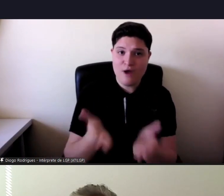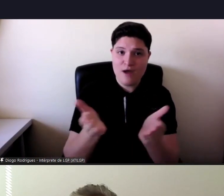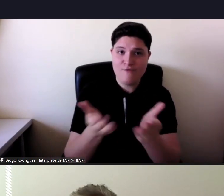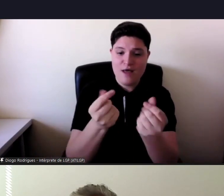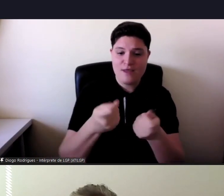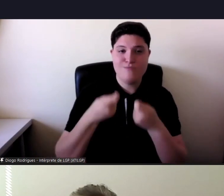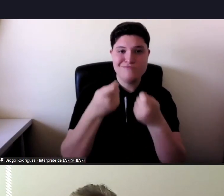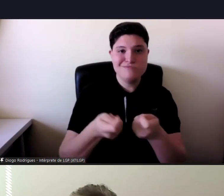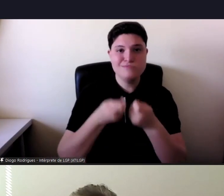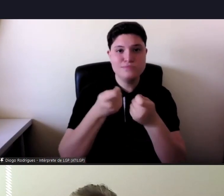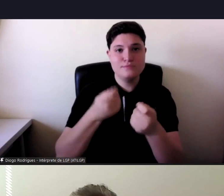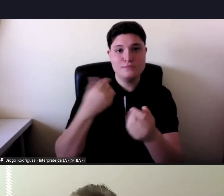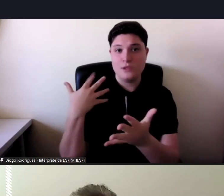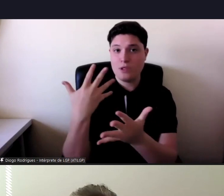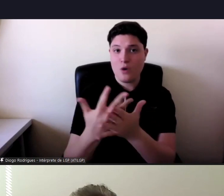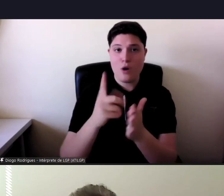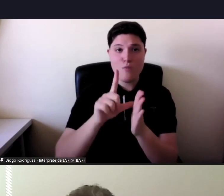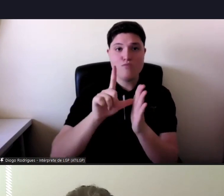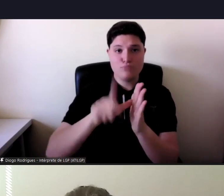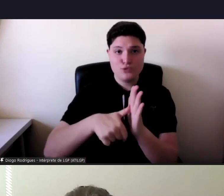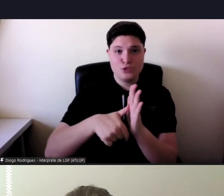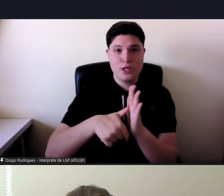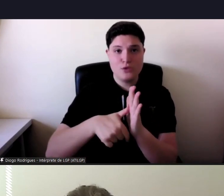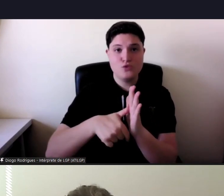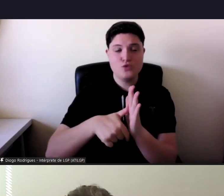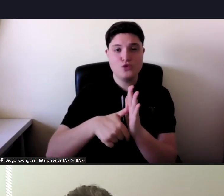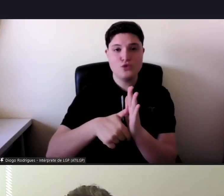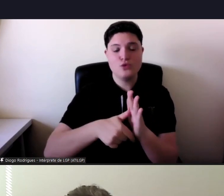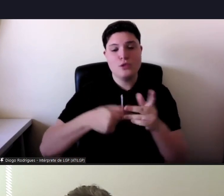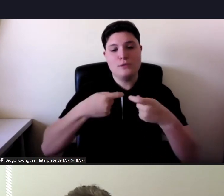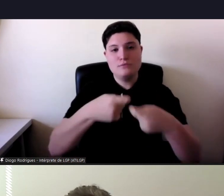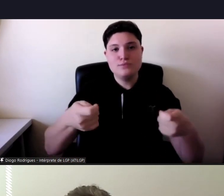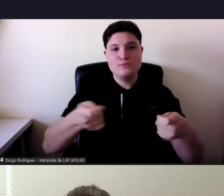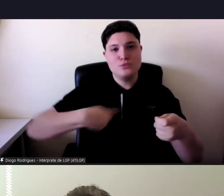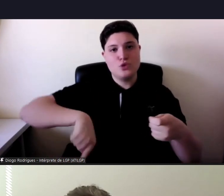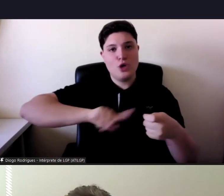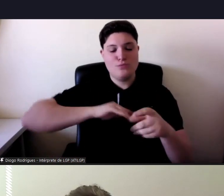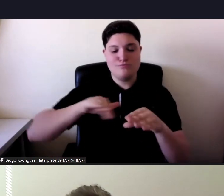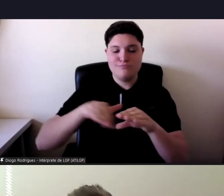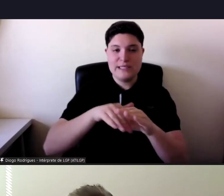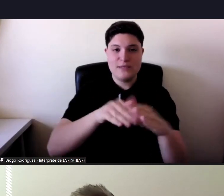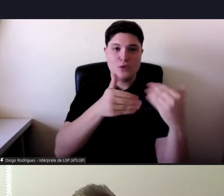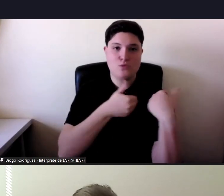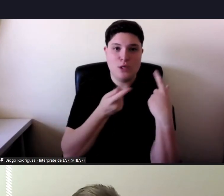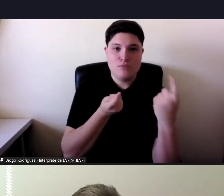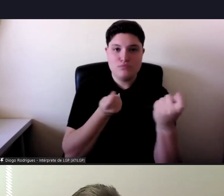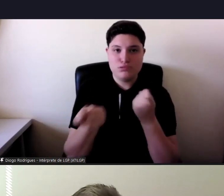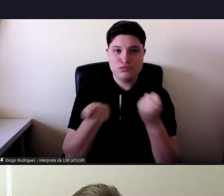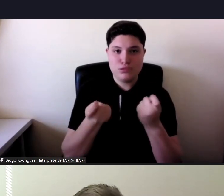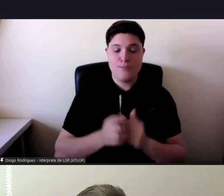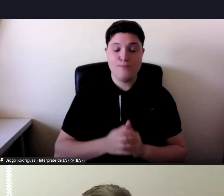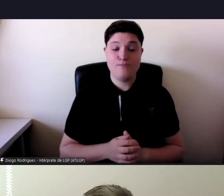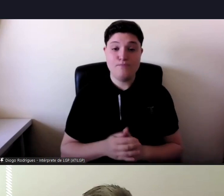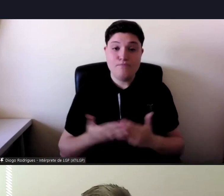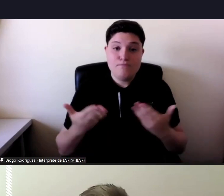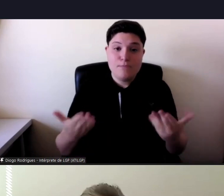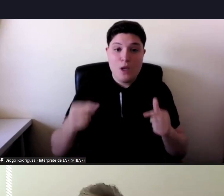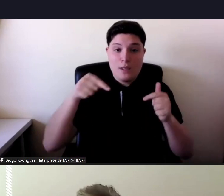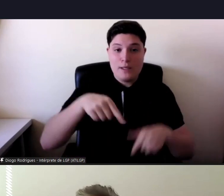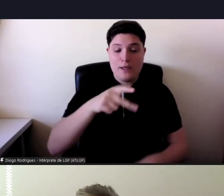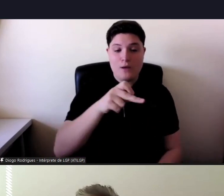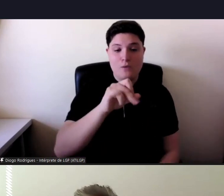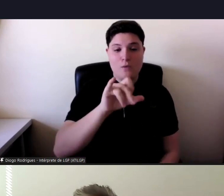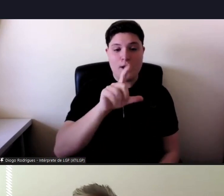relevo nos projetos ao abrigo do regime contratual de investimentos. Estamos, portanto, também aqui deste lado a fazer a nossa parte